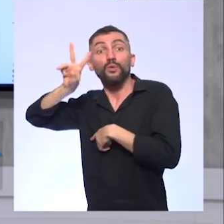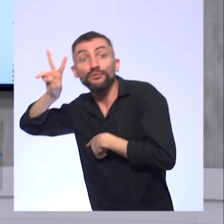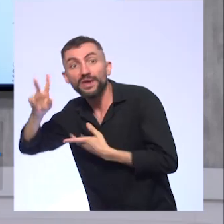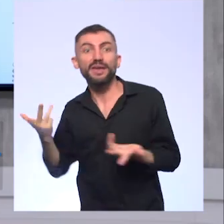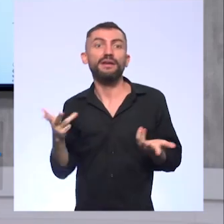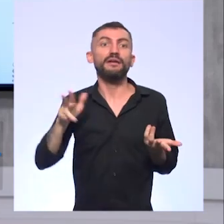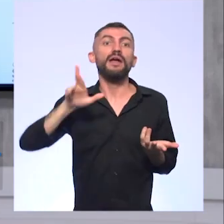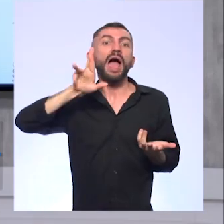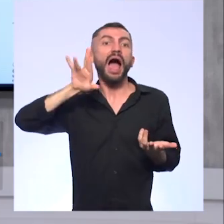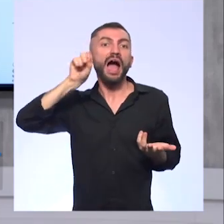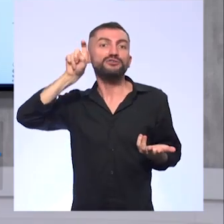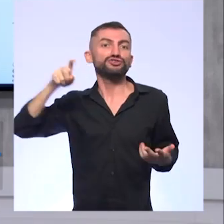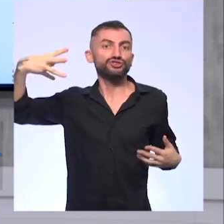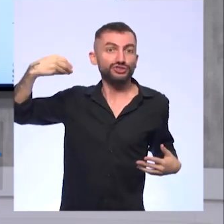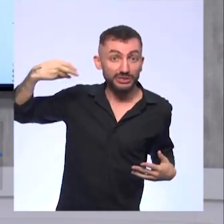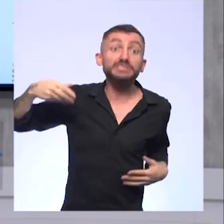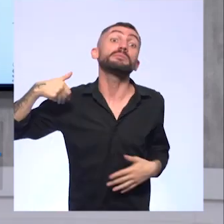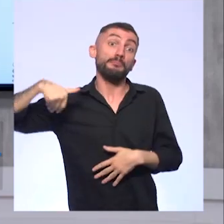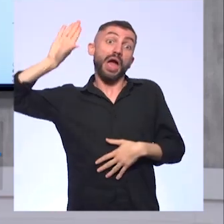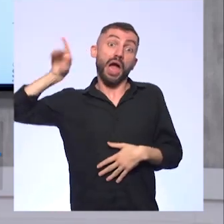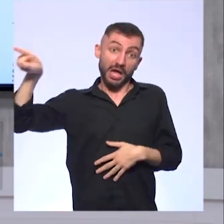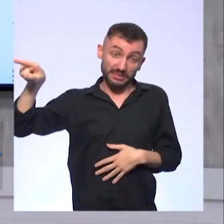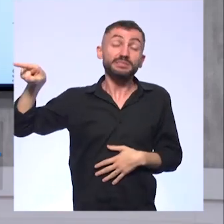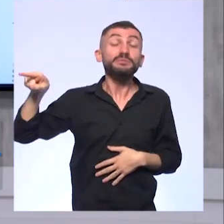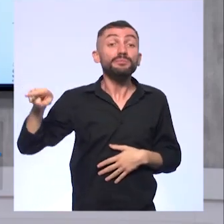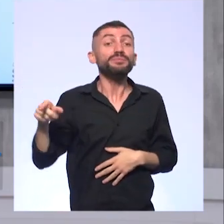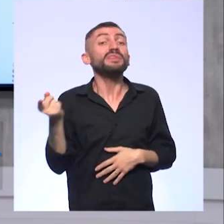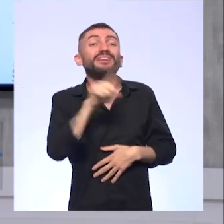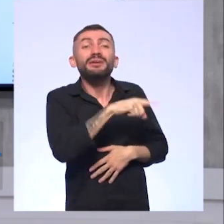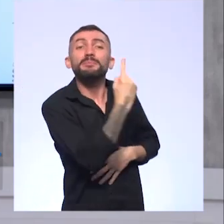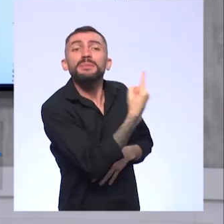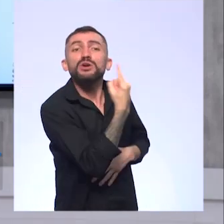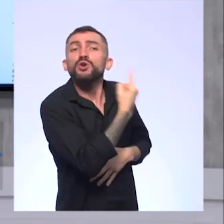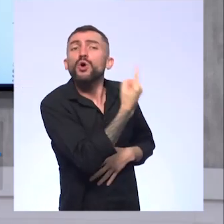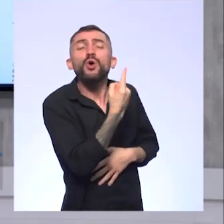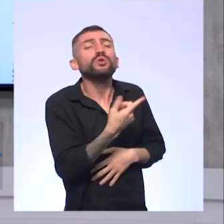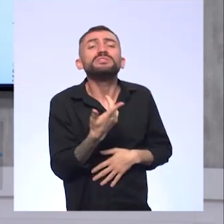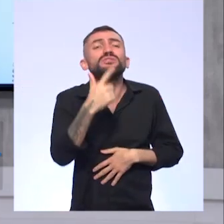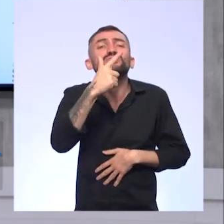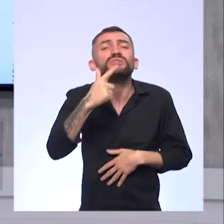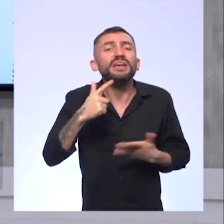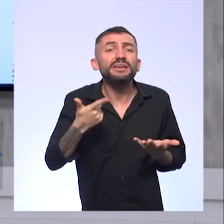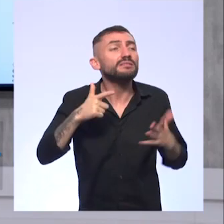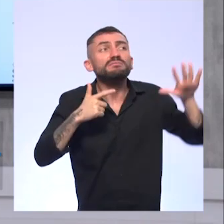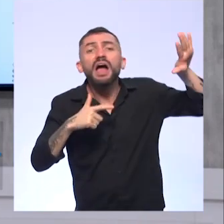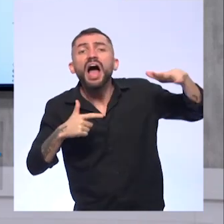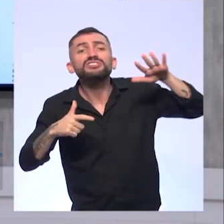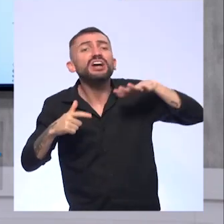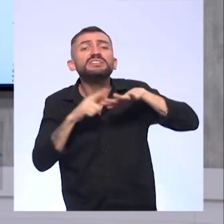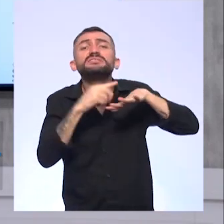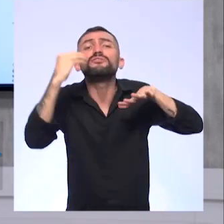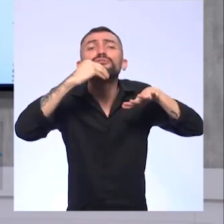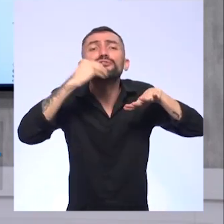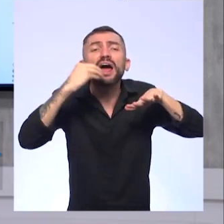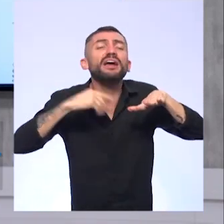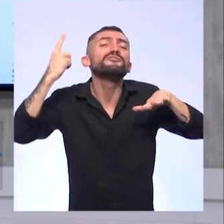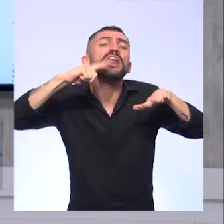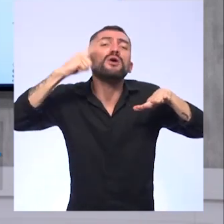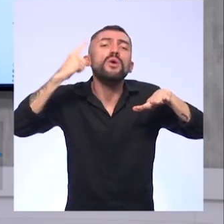do que o raio x porque o radiação chamada de micro-ondas ela tá baixo da Luz visível EA radiação de micro-ondas fosse